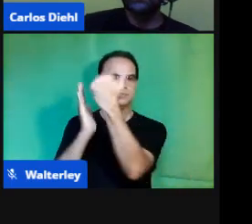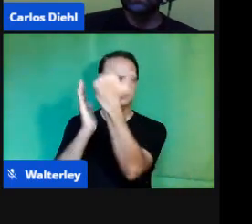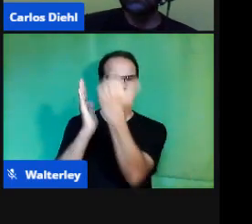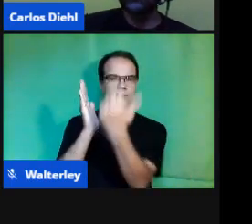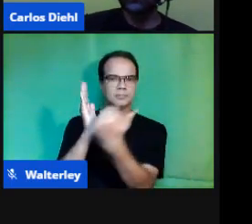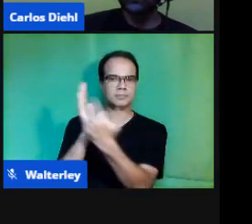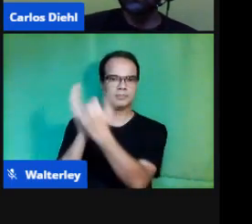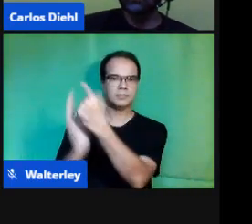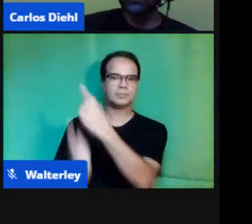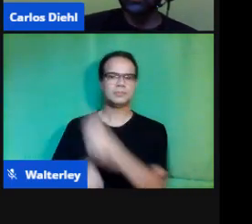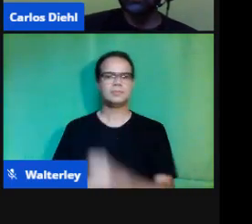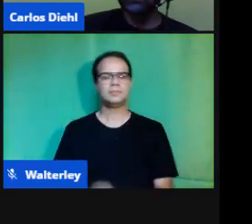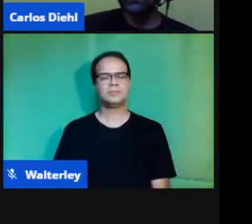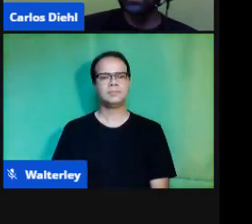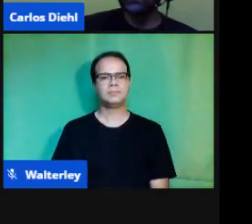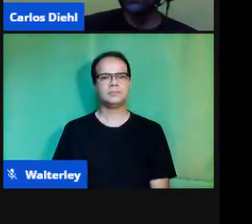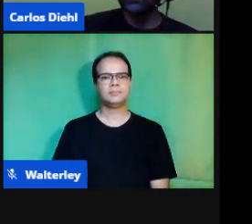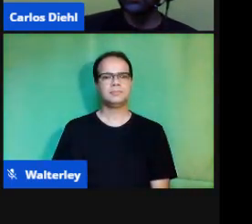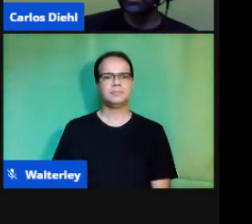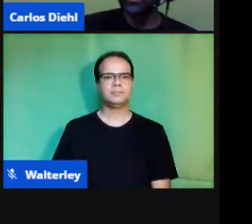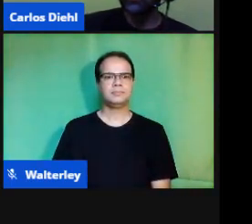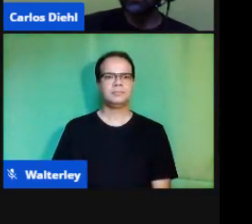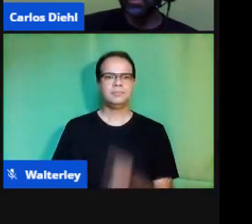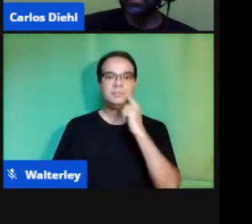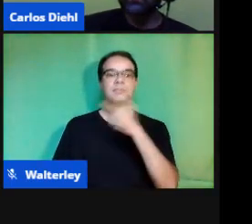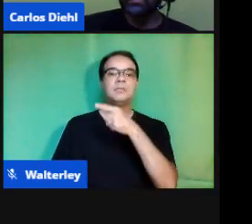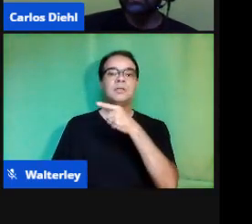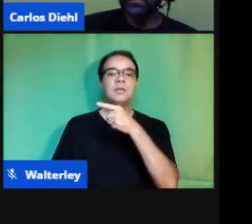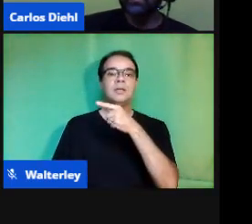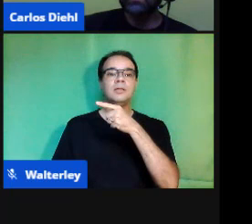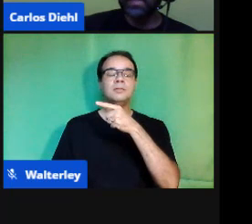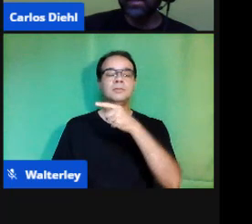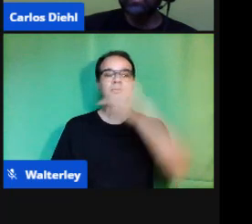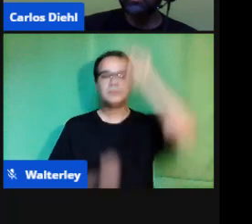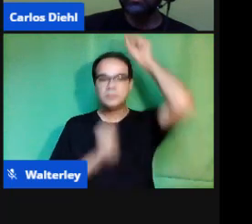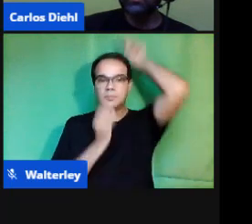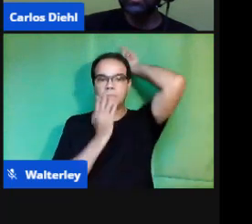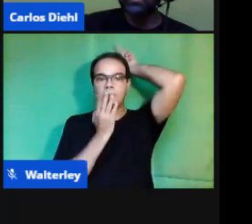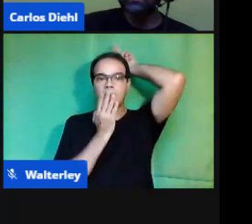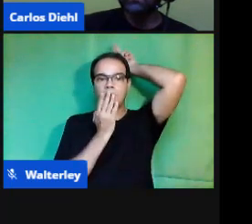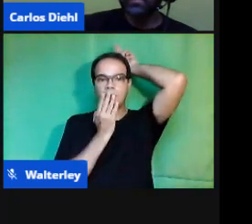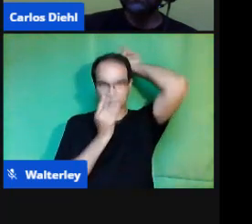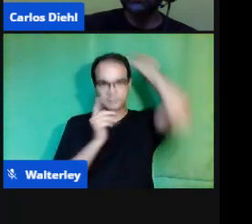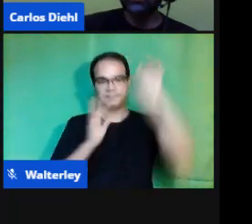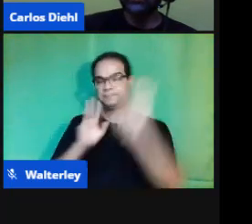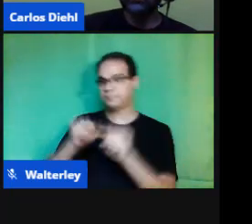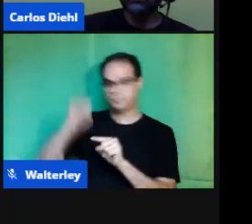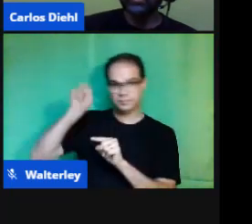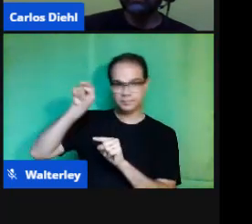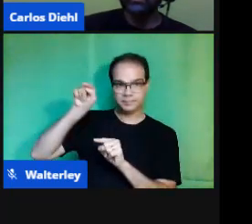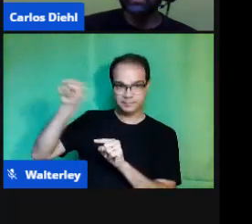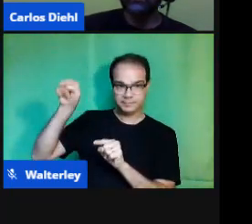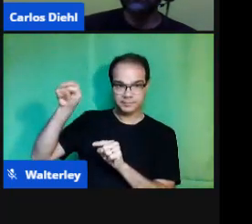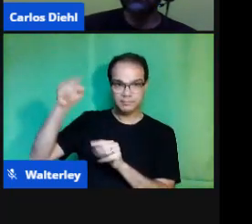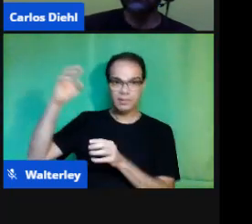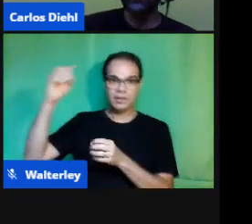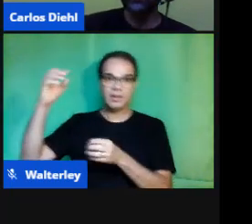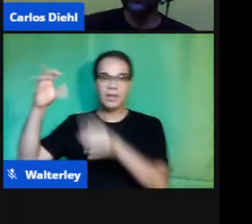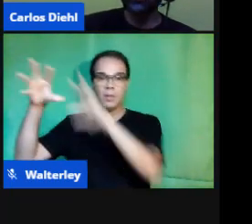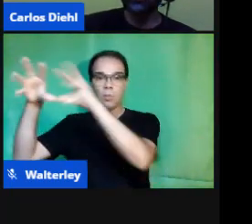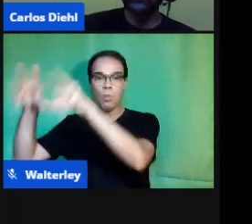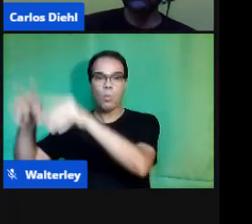Ela analisou, do ponto de vista indígena, como que é a vinda para a cidade e se eles continuam sendo